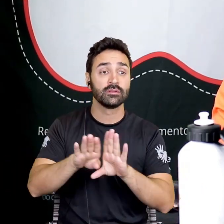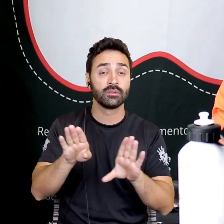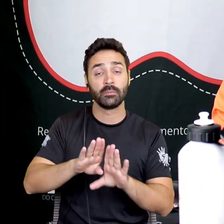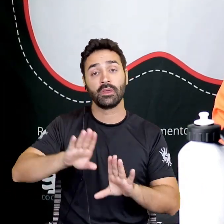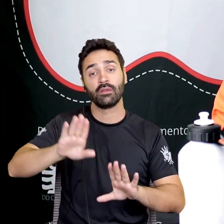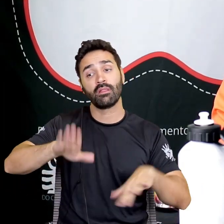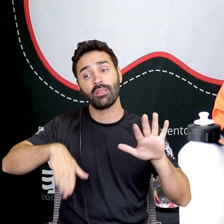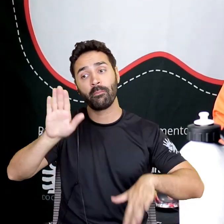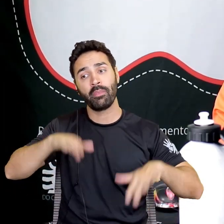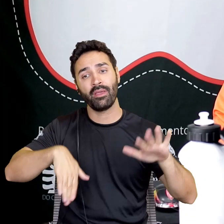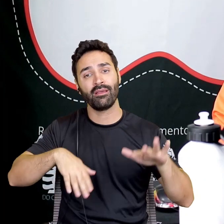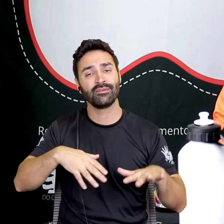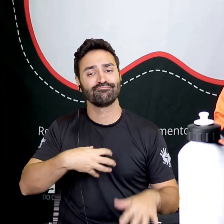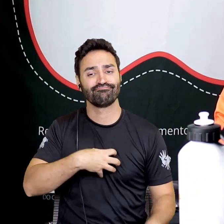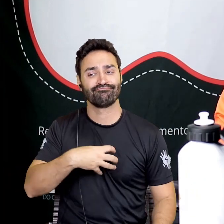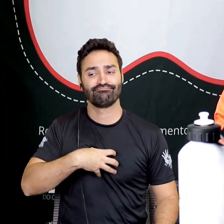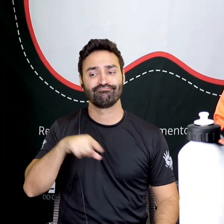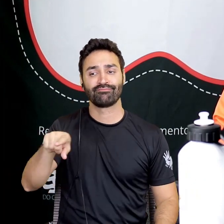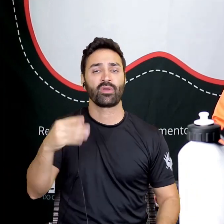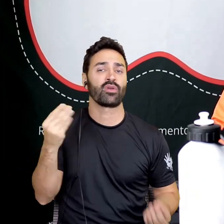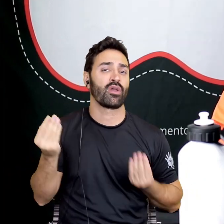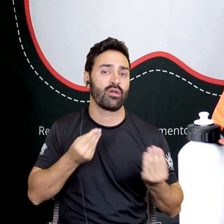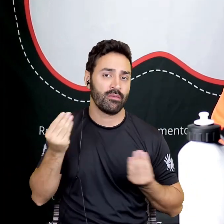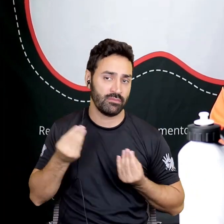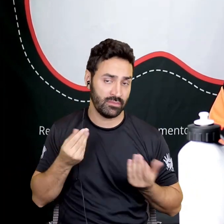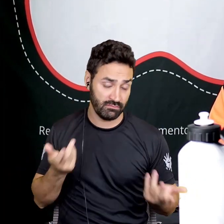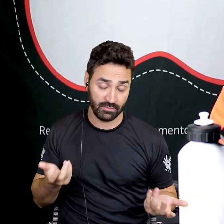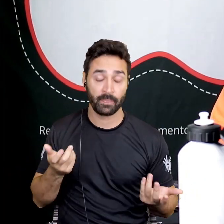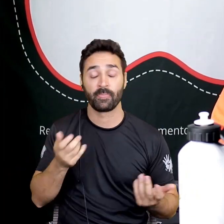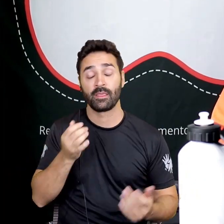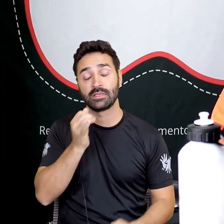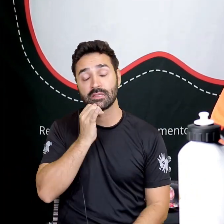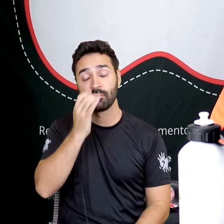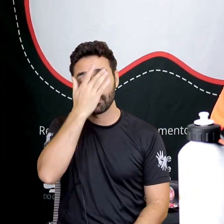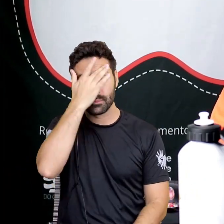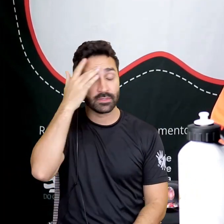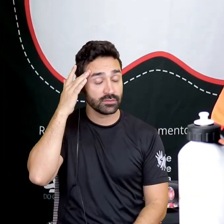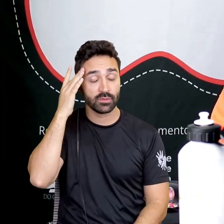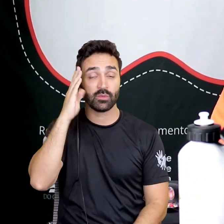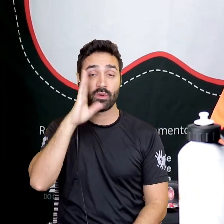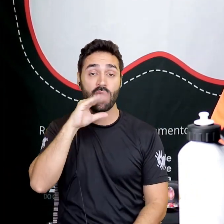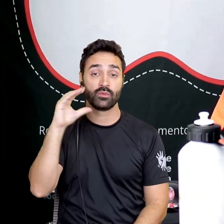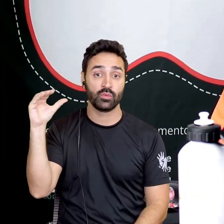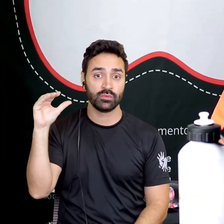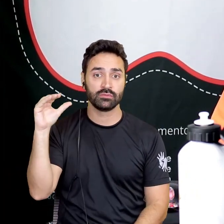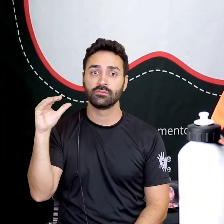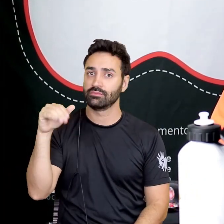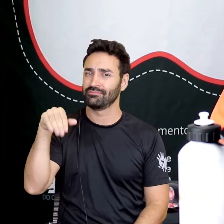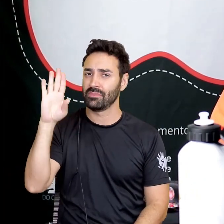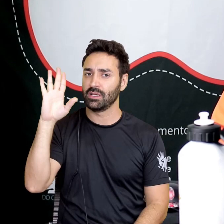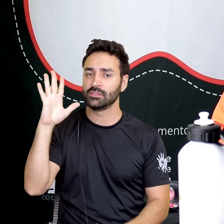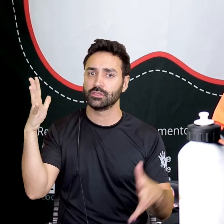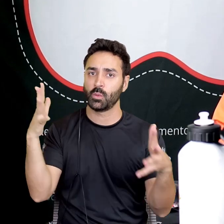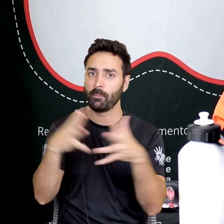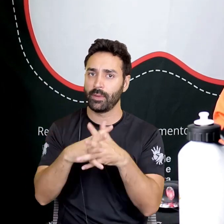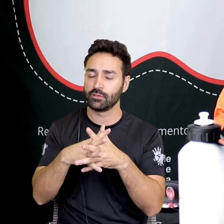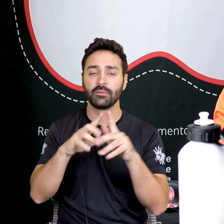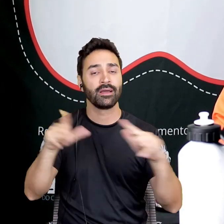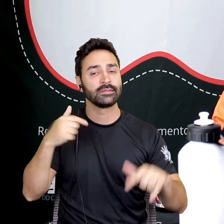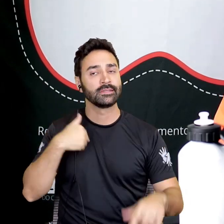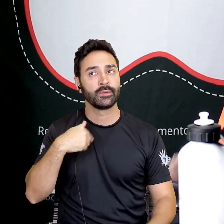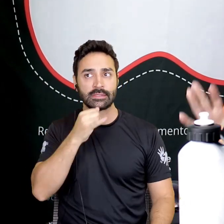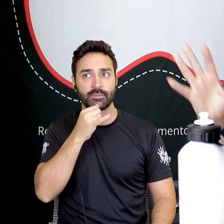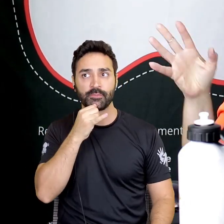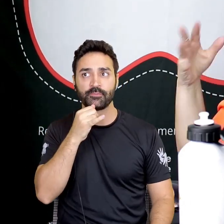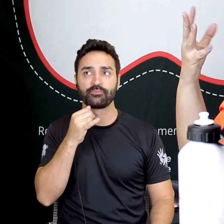de como ela vai lidar com esse tipo de situação. Então, quando a gente fala na fase adulta, é um pouco mais complexo. Mas por incrível que